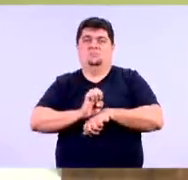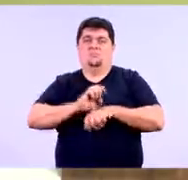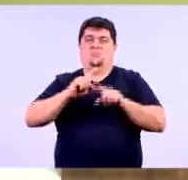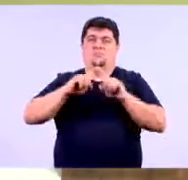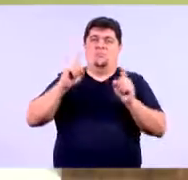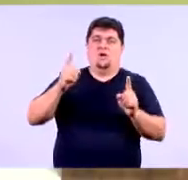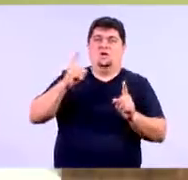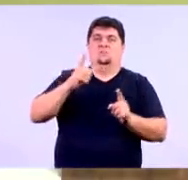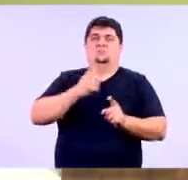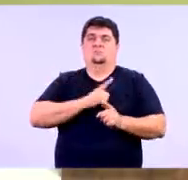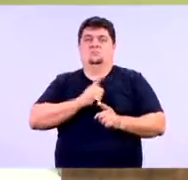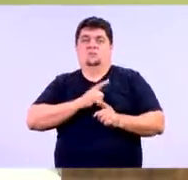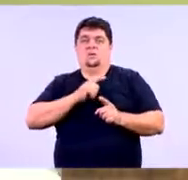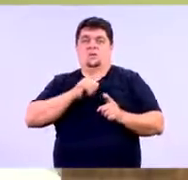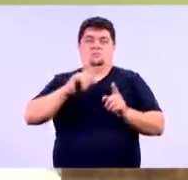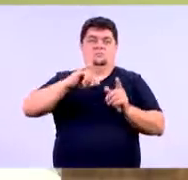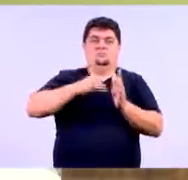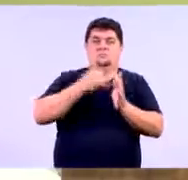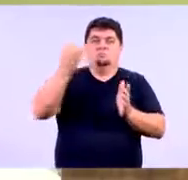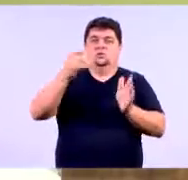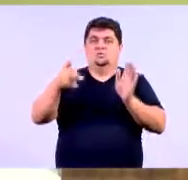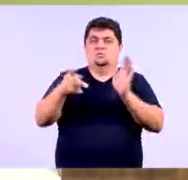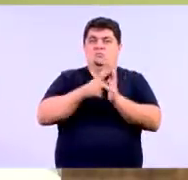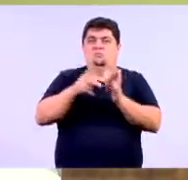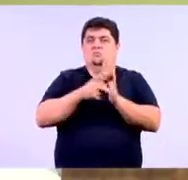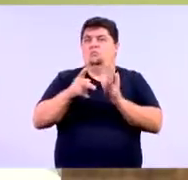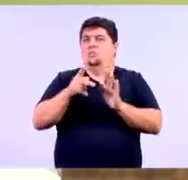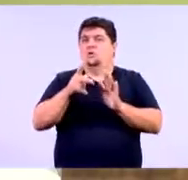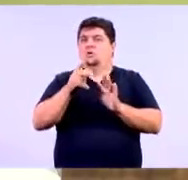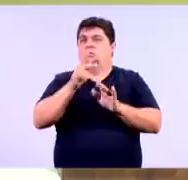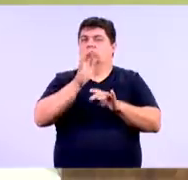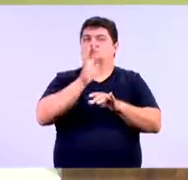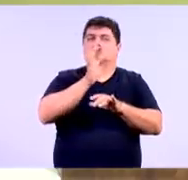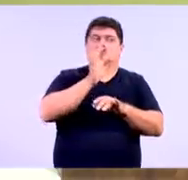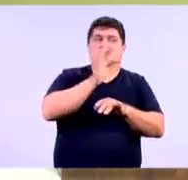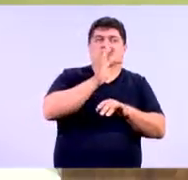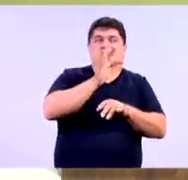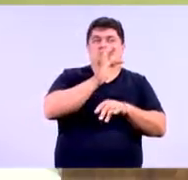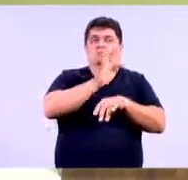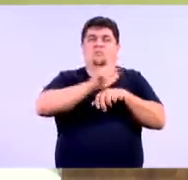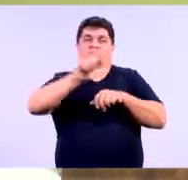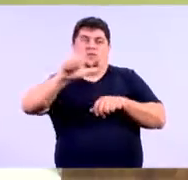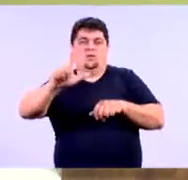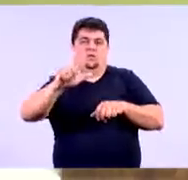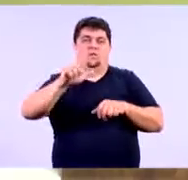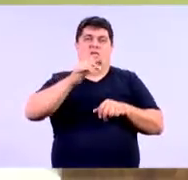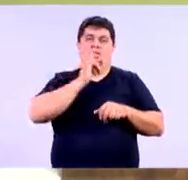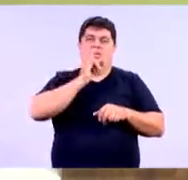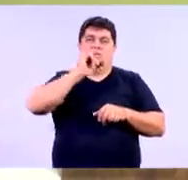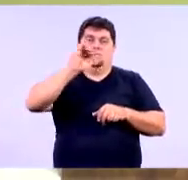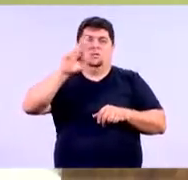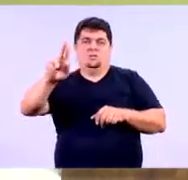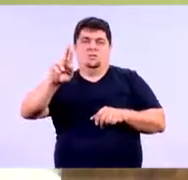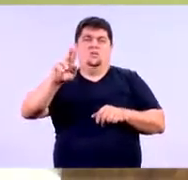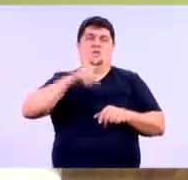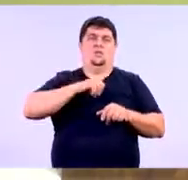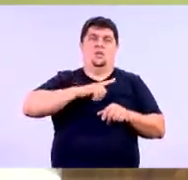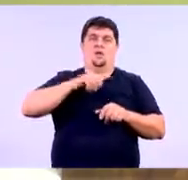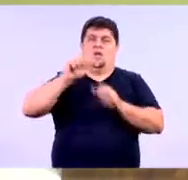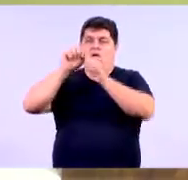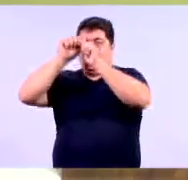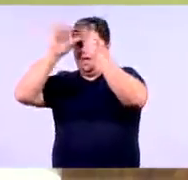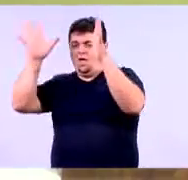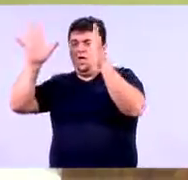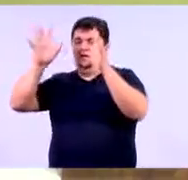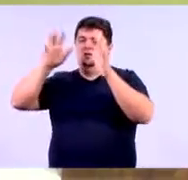de um imposto da União, como, por exemplo, o imposto de renda, ele vai ser cobrado aqui em Rondônia, lá no Acre, em